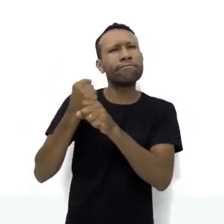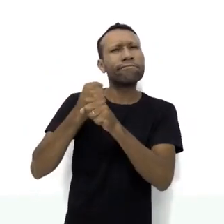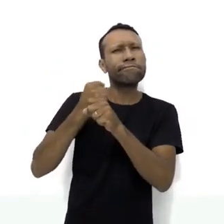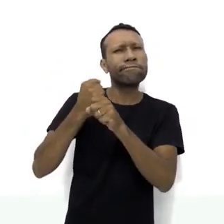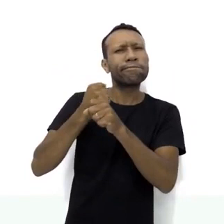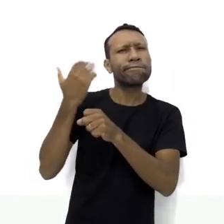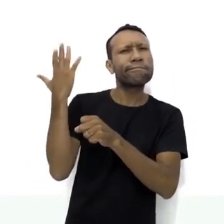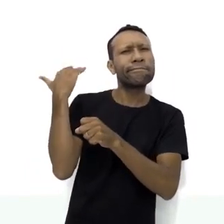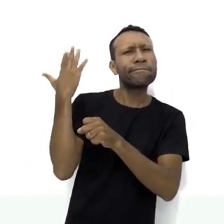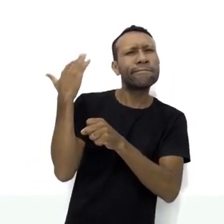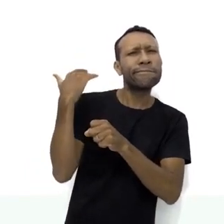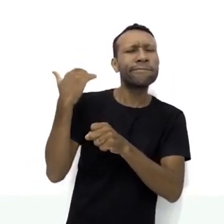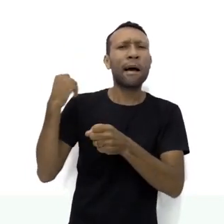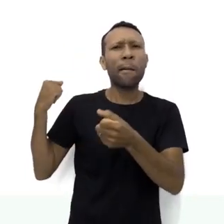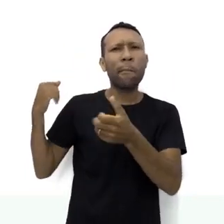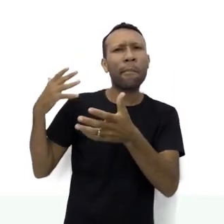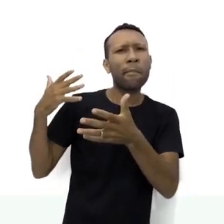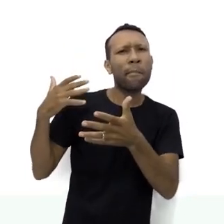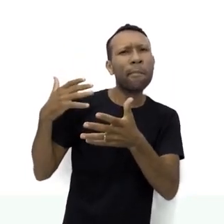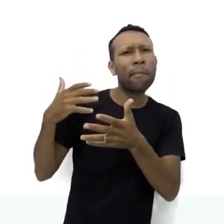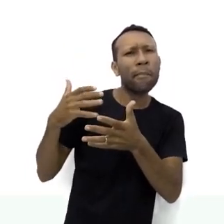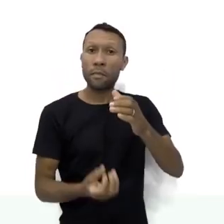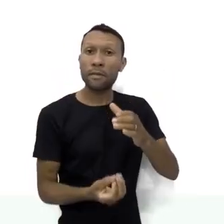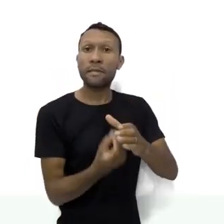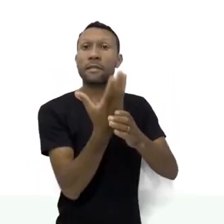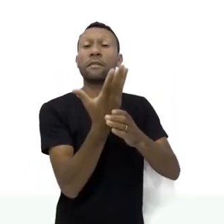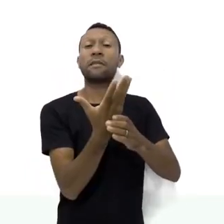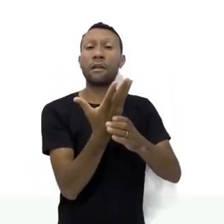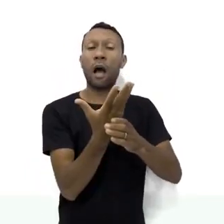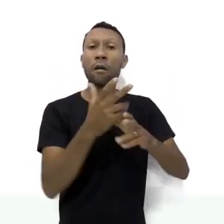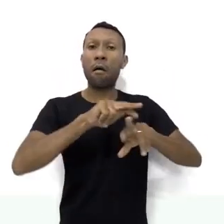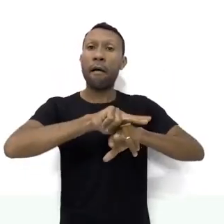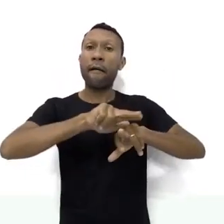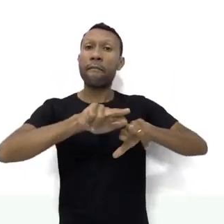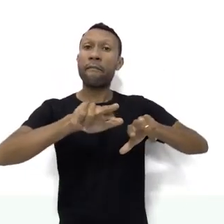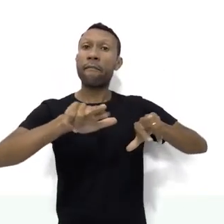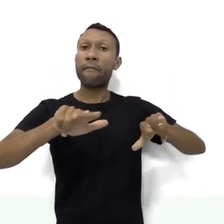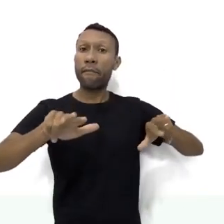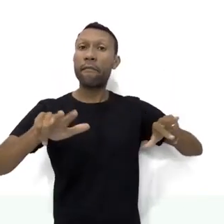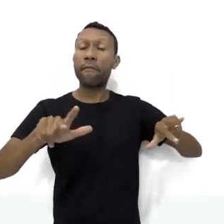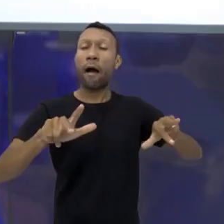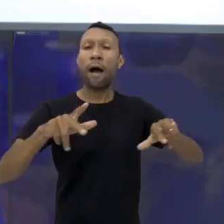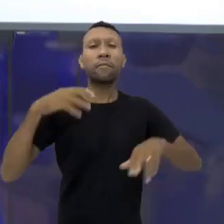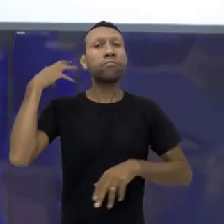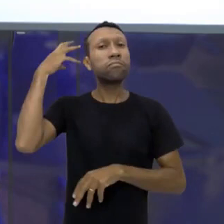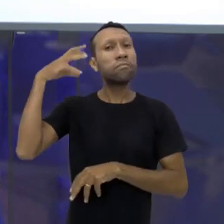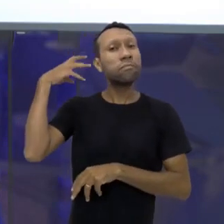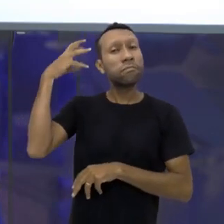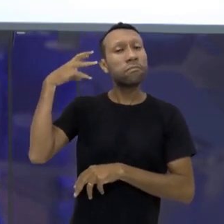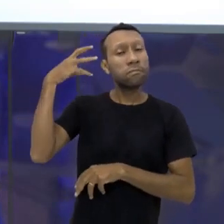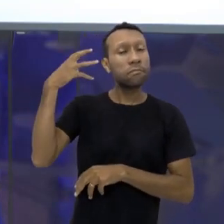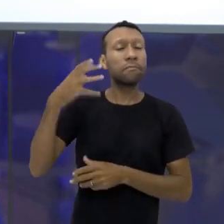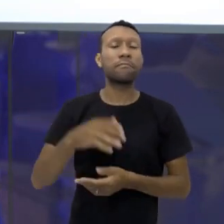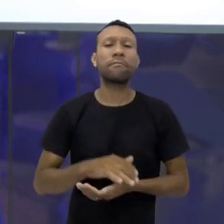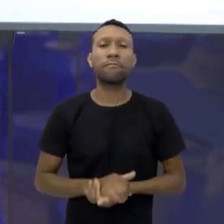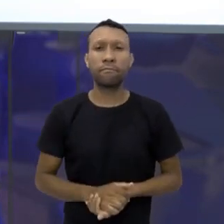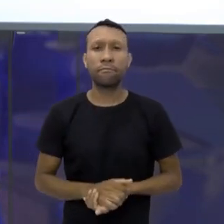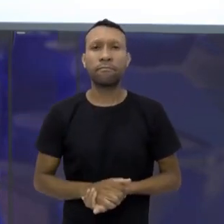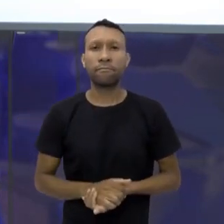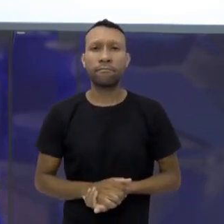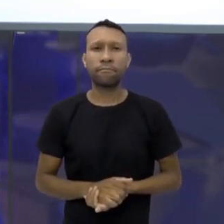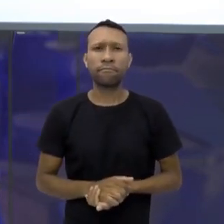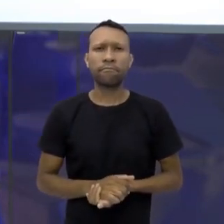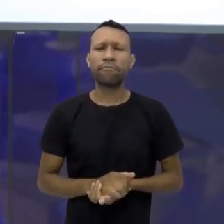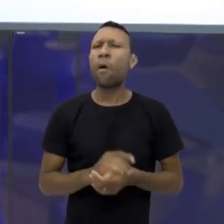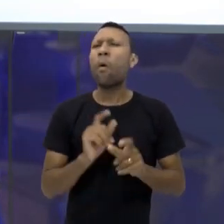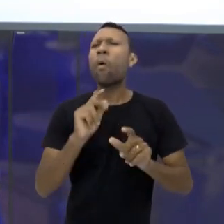antiga, visto que desde os primórdios os homens produziram diversas formas de sonoridade. E